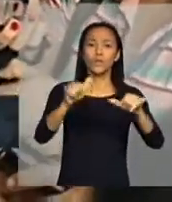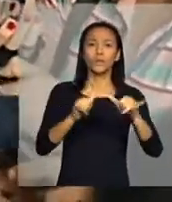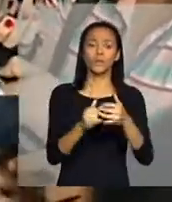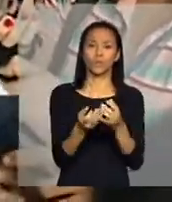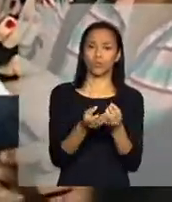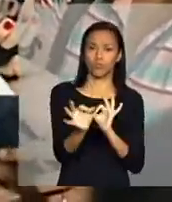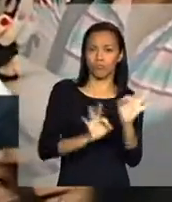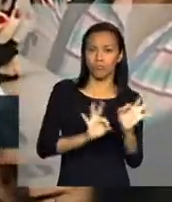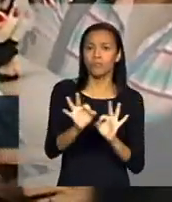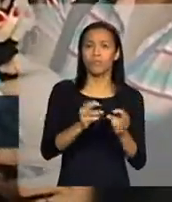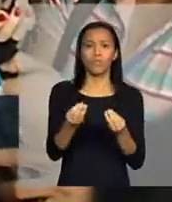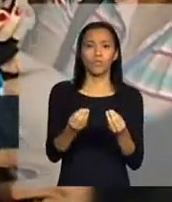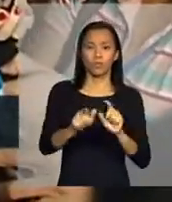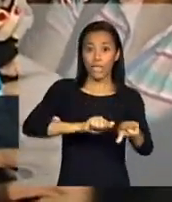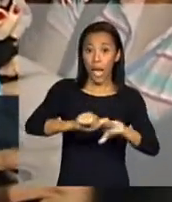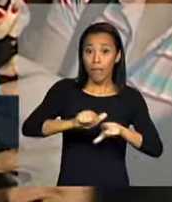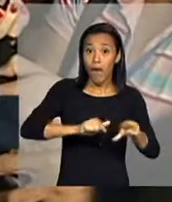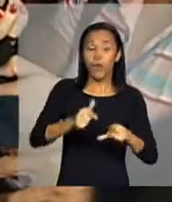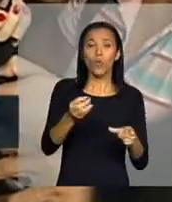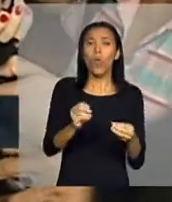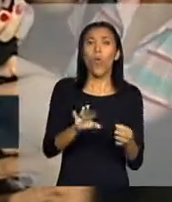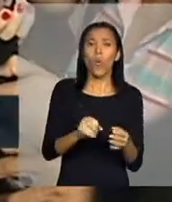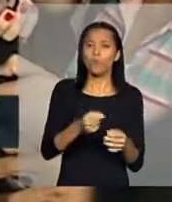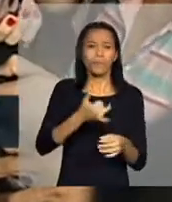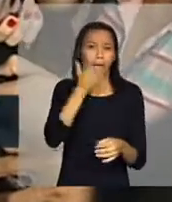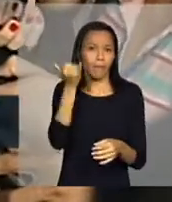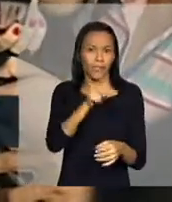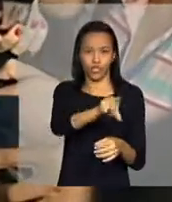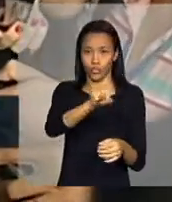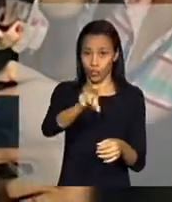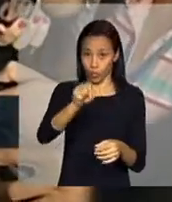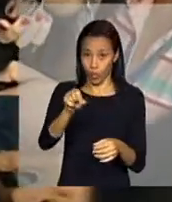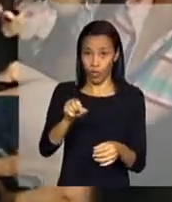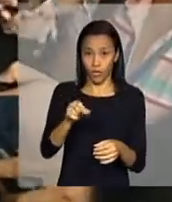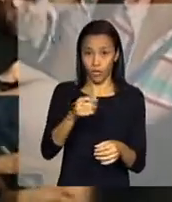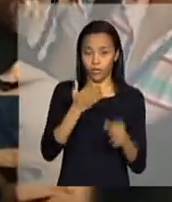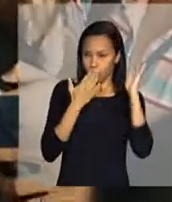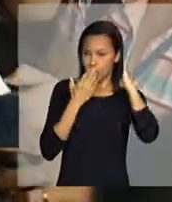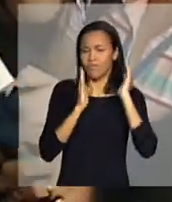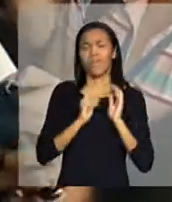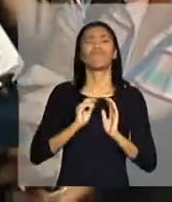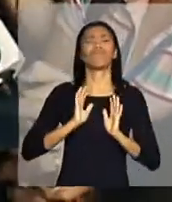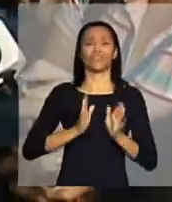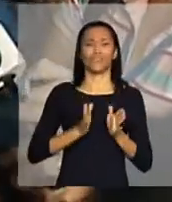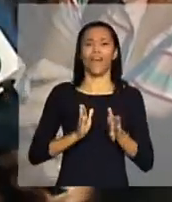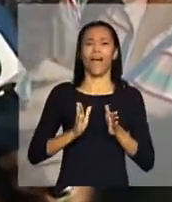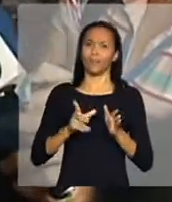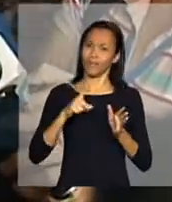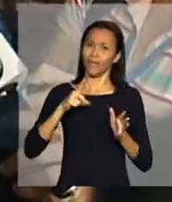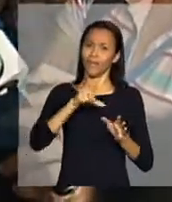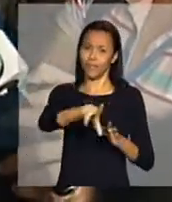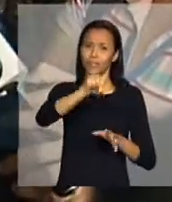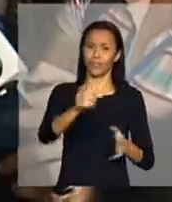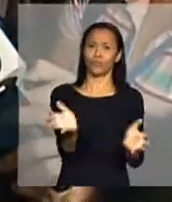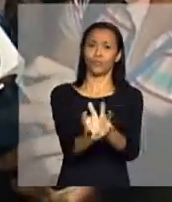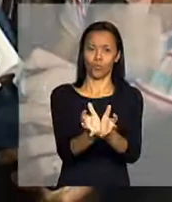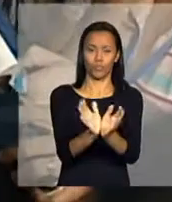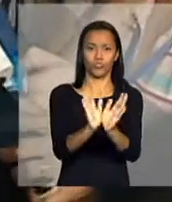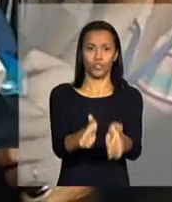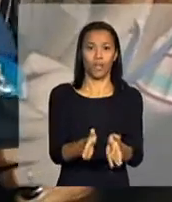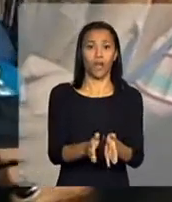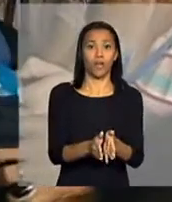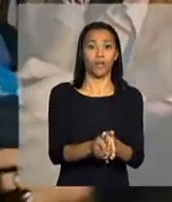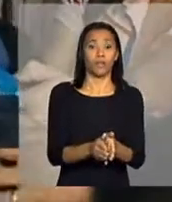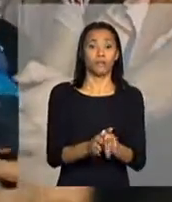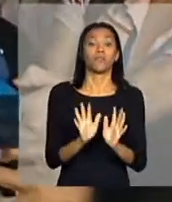não dependeria do anúncio dos nomes dos índios, das lideranças indígenas que vão compor o... Não, estão trabalhando, tá? Não, já tem um grupo... São oito